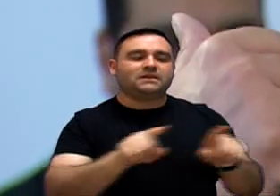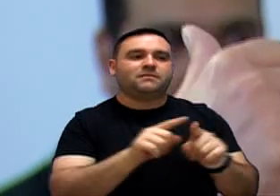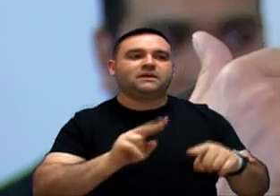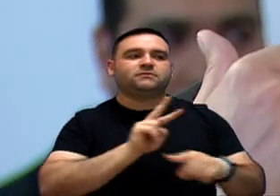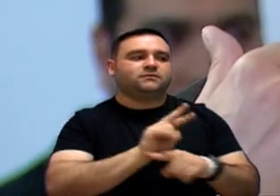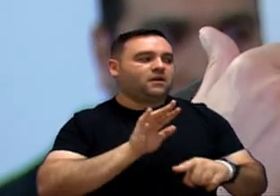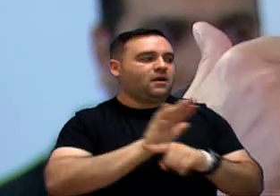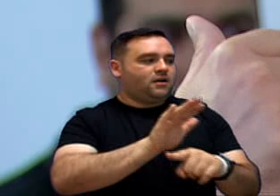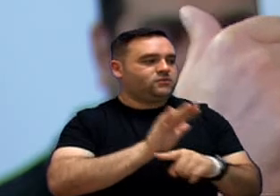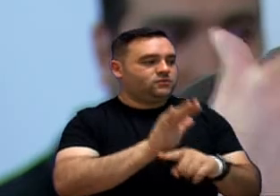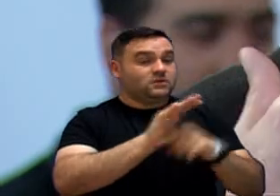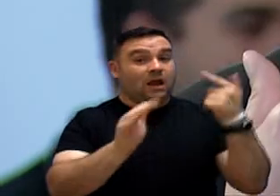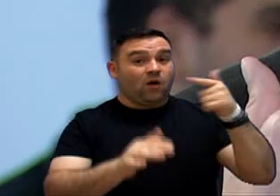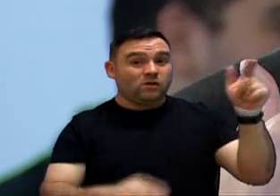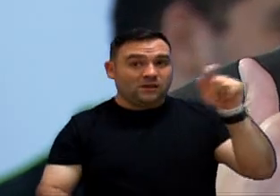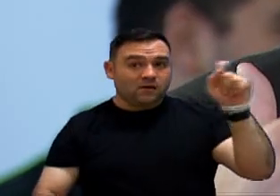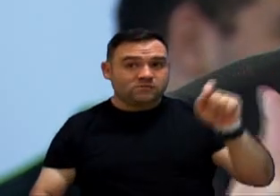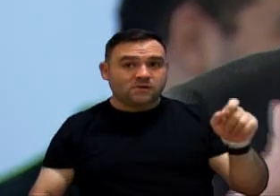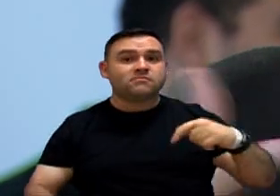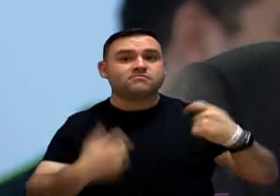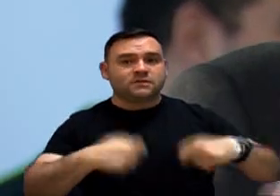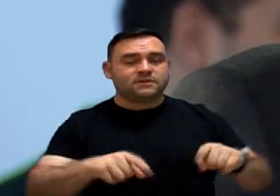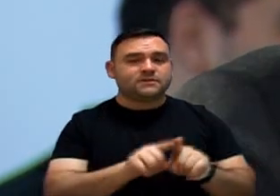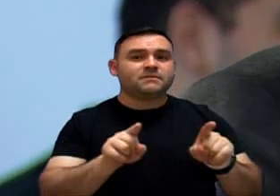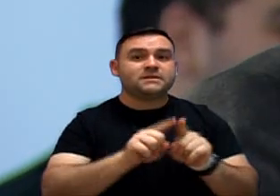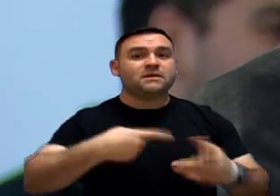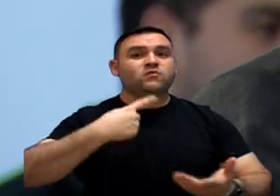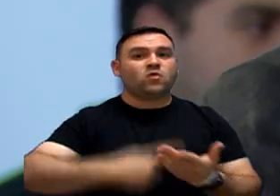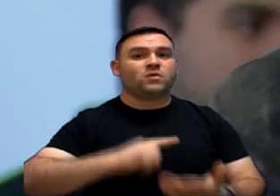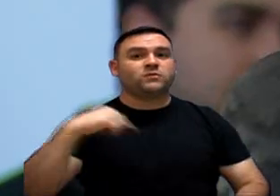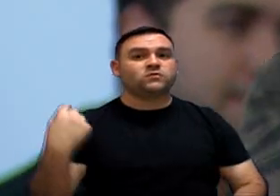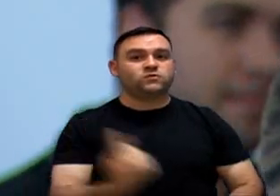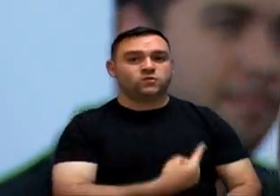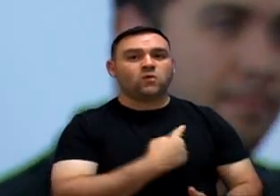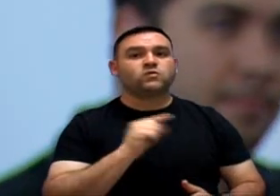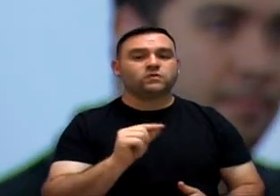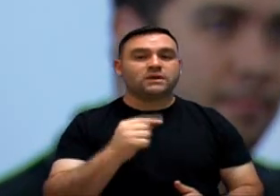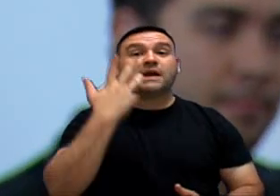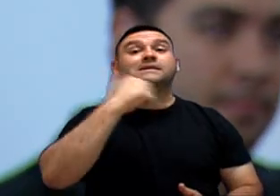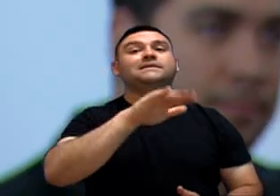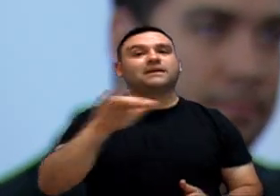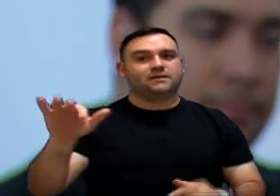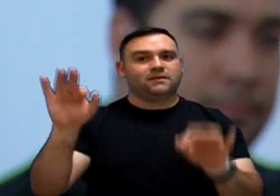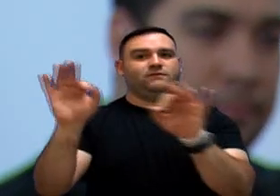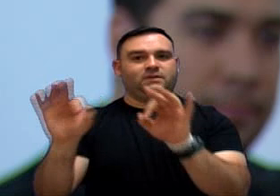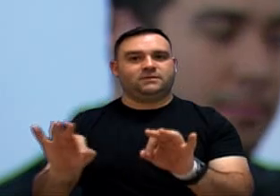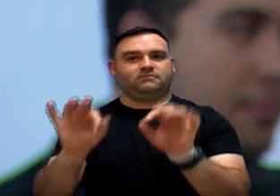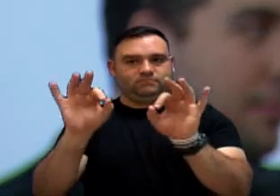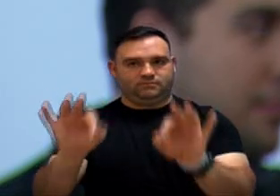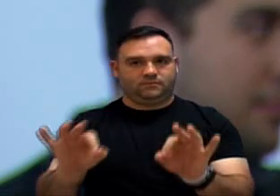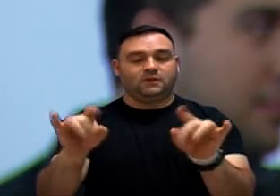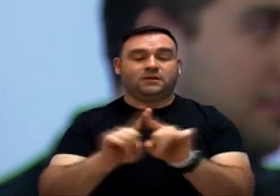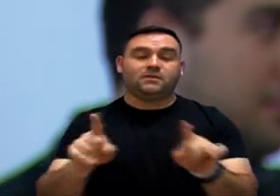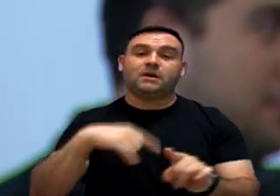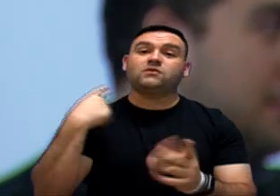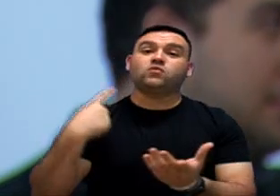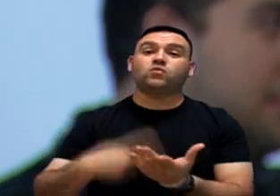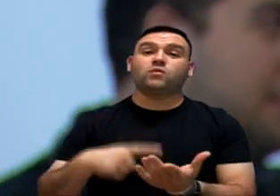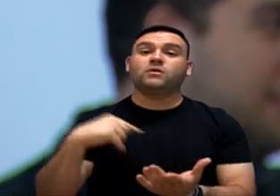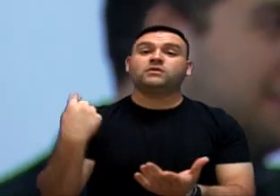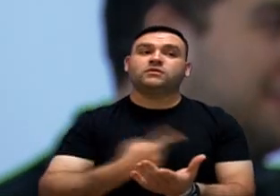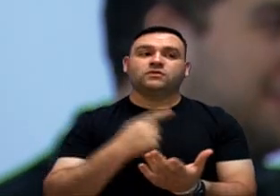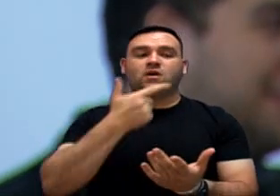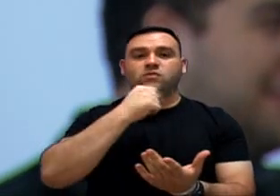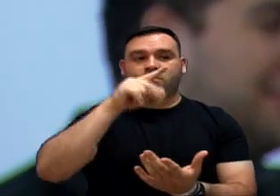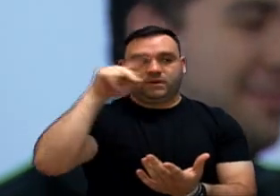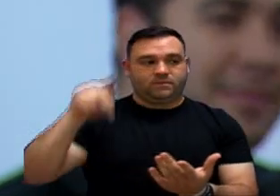defender a outra instituição. Então, é compromisso nosso de criança feliz, compromisso nosso de junto